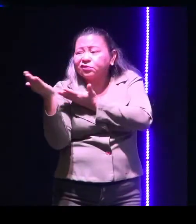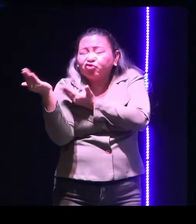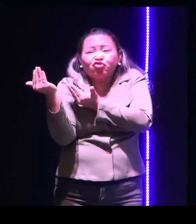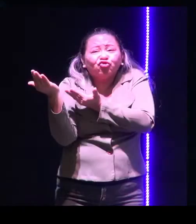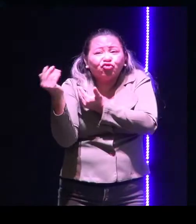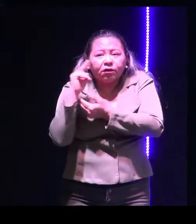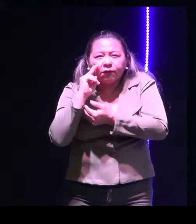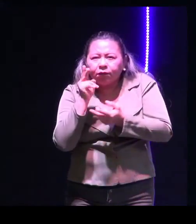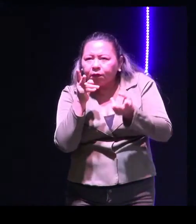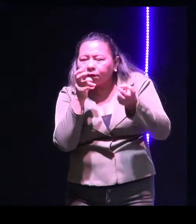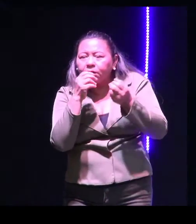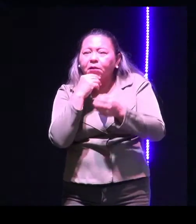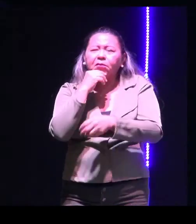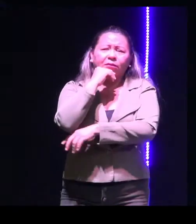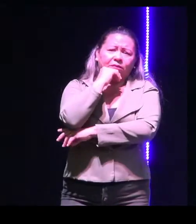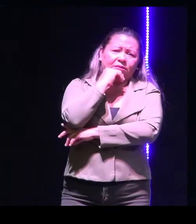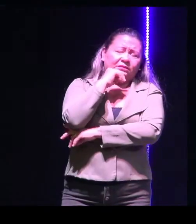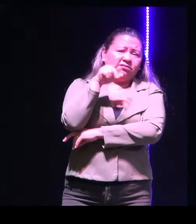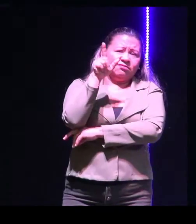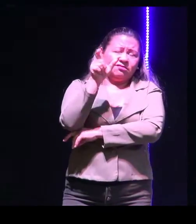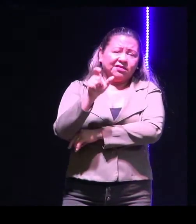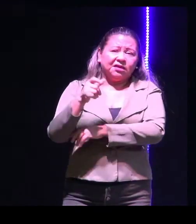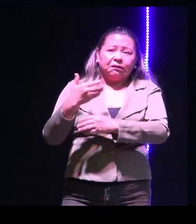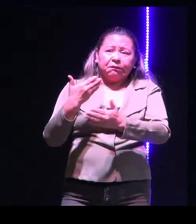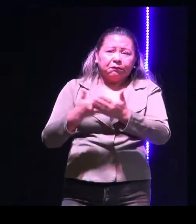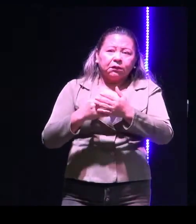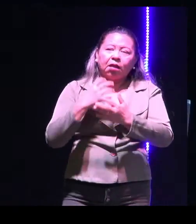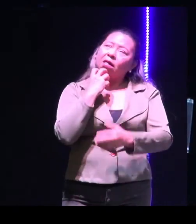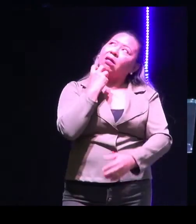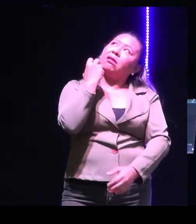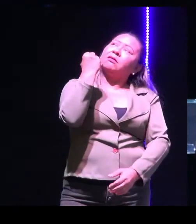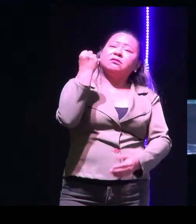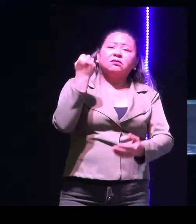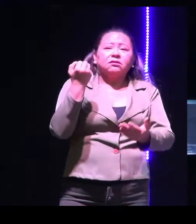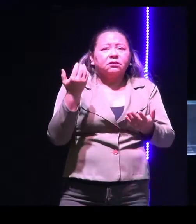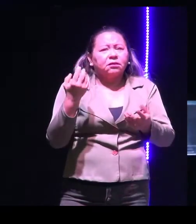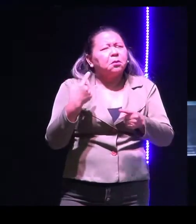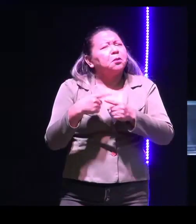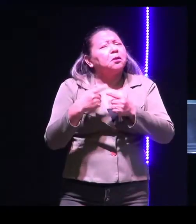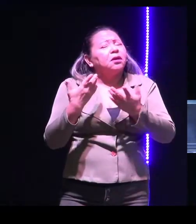adolescentes, jovens, perdendo sua própria vida?